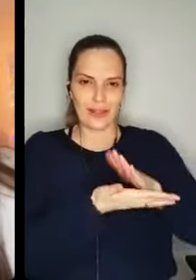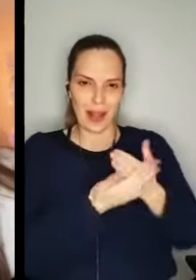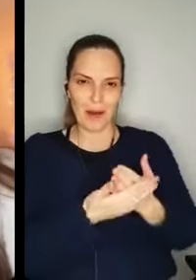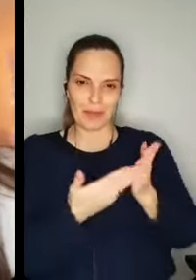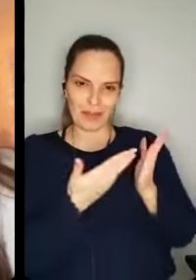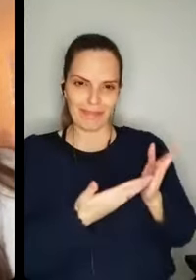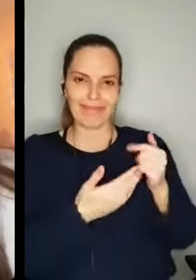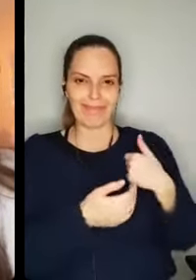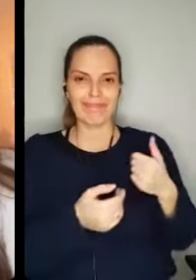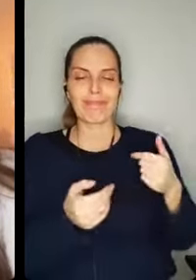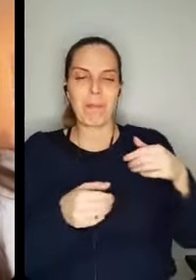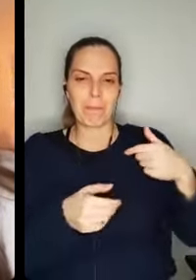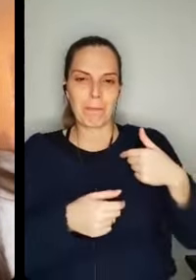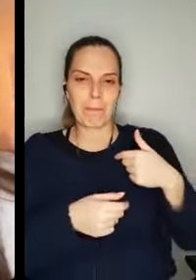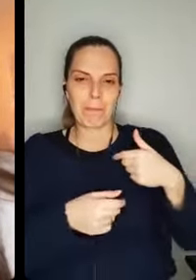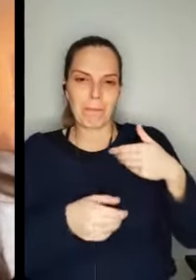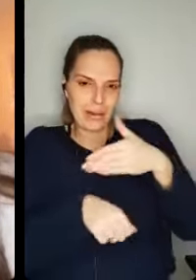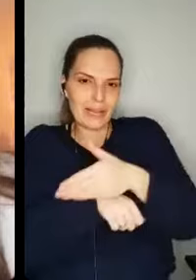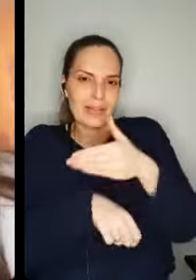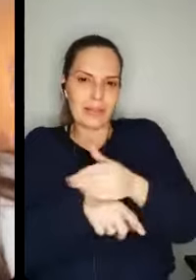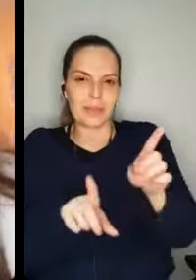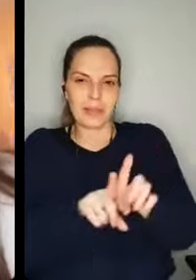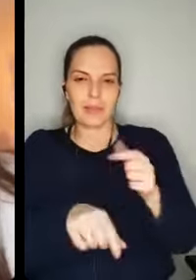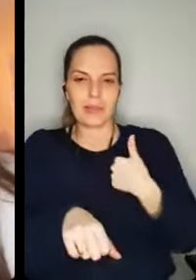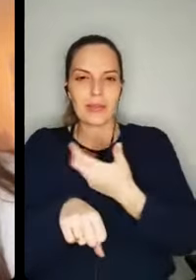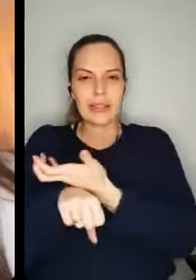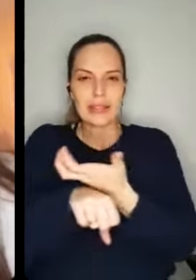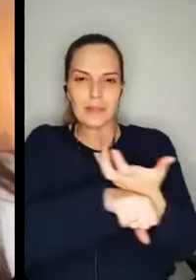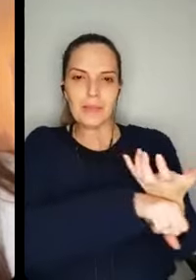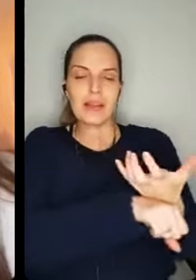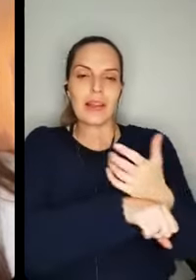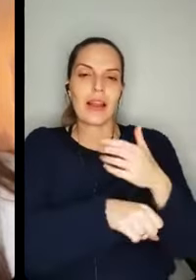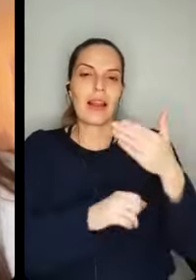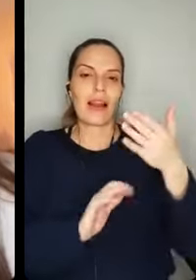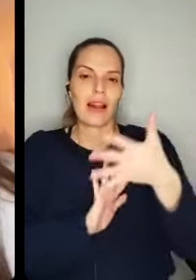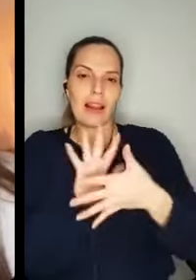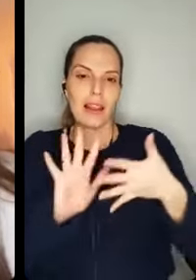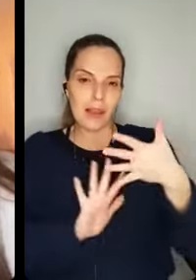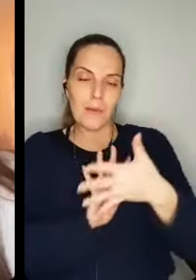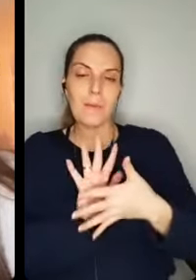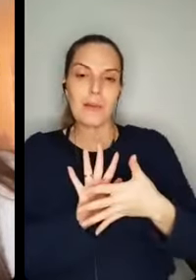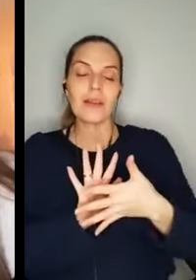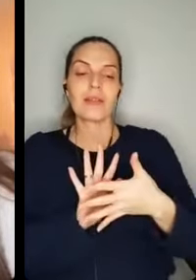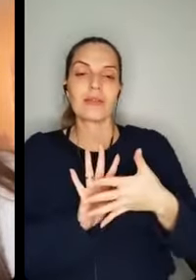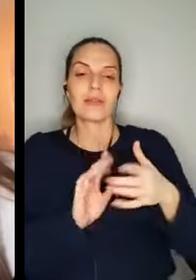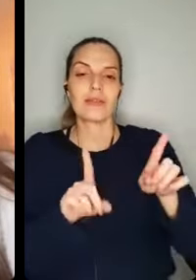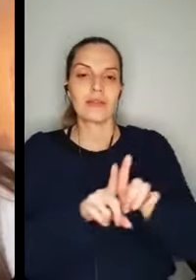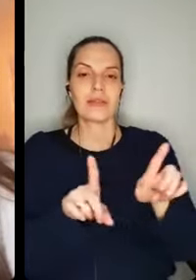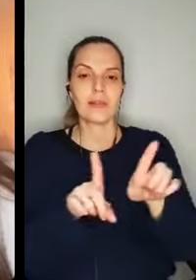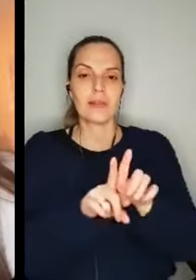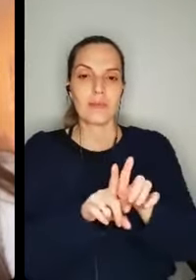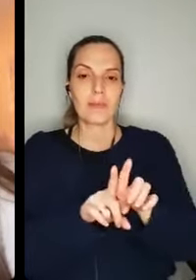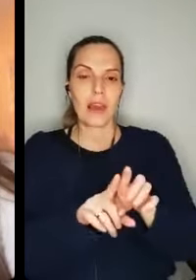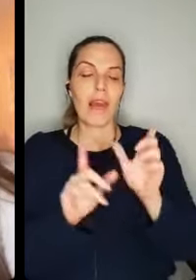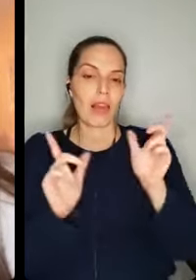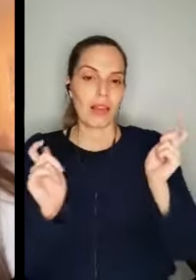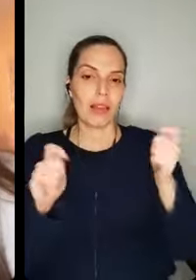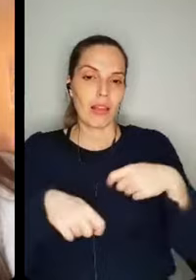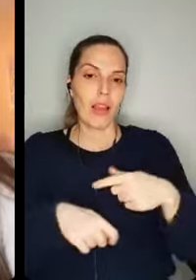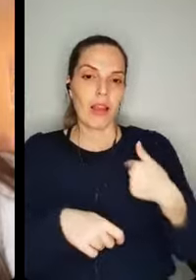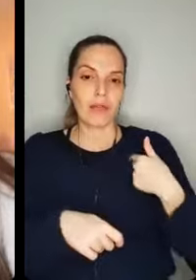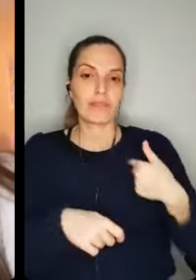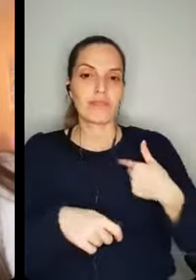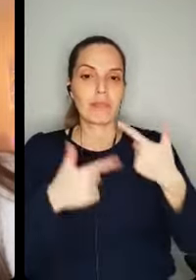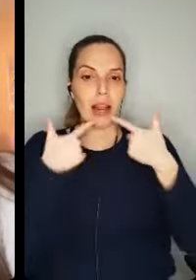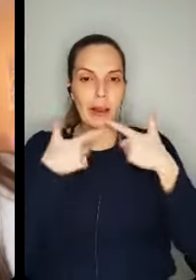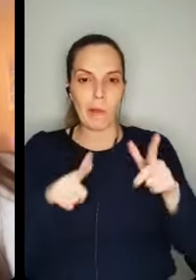Deixa eu pensar, eu fiz também cadeiras de Libras, né, que a gente tem essa possibilidade dentro da UFSPA de fazer línguas adicionais,